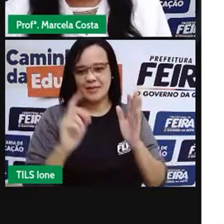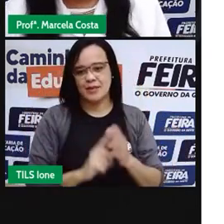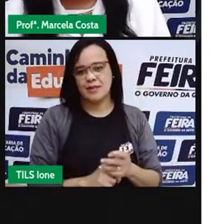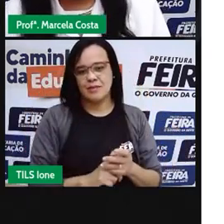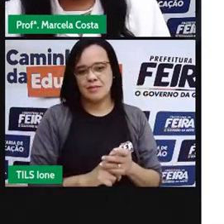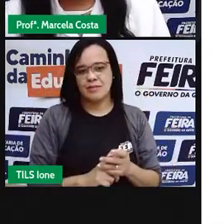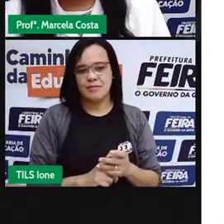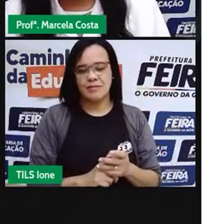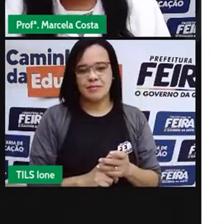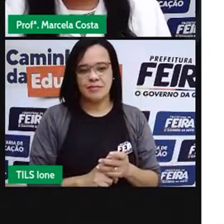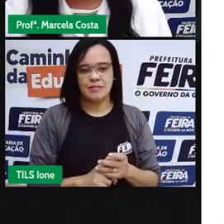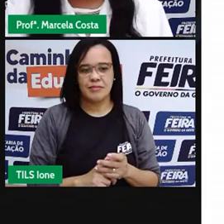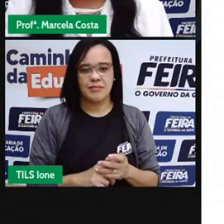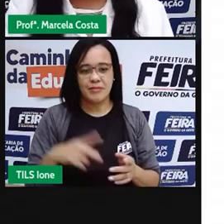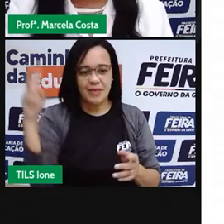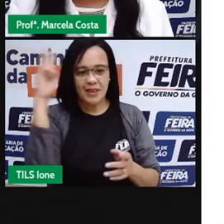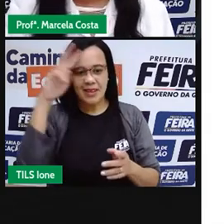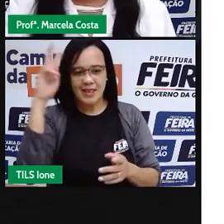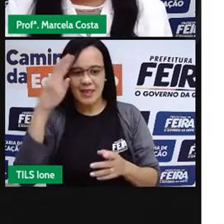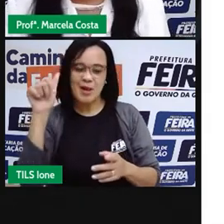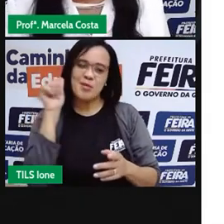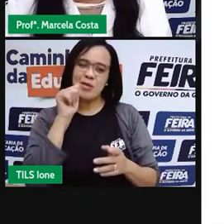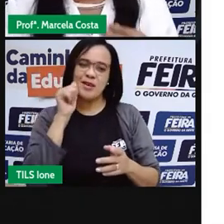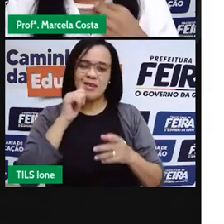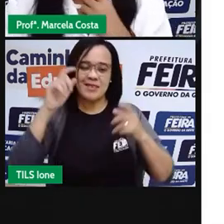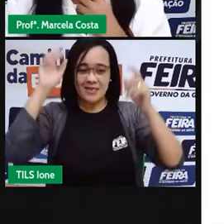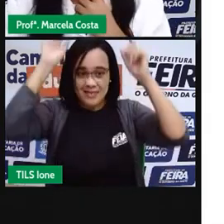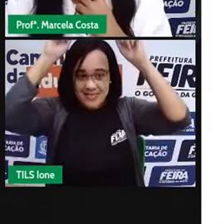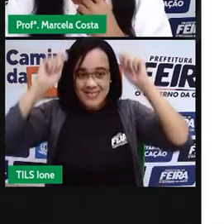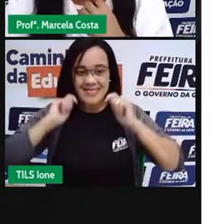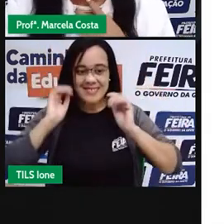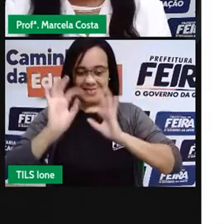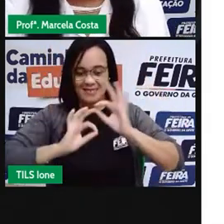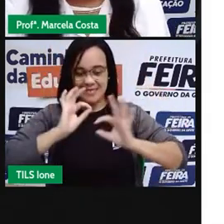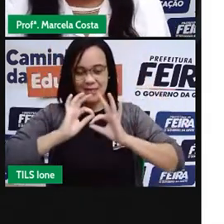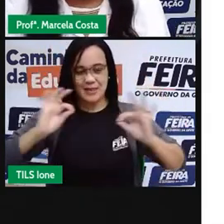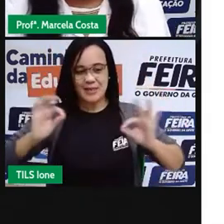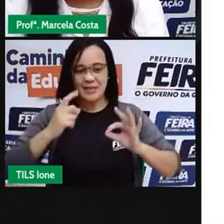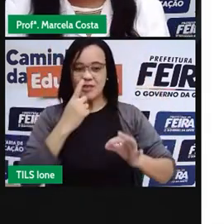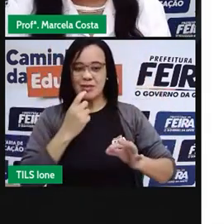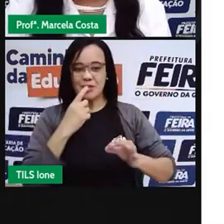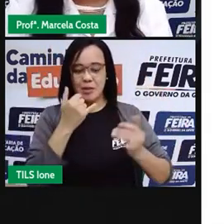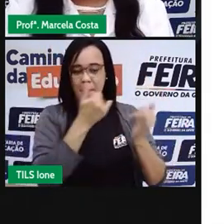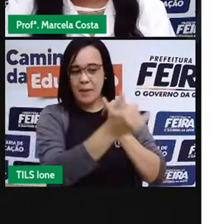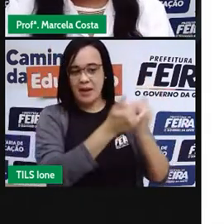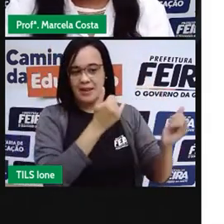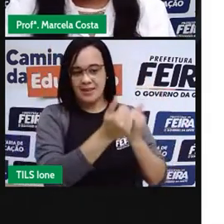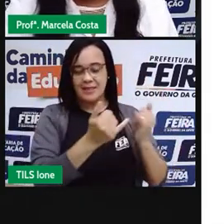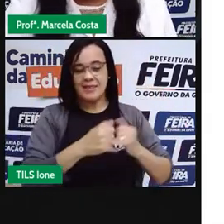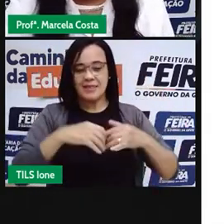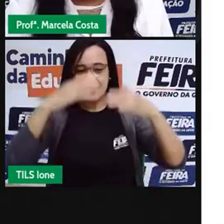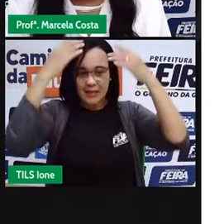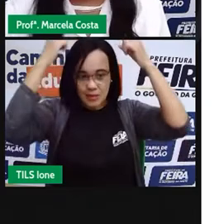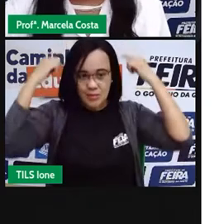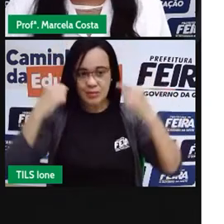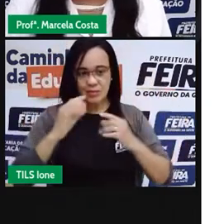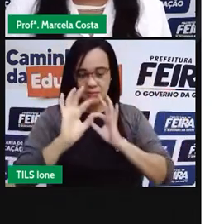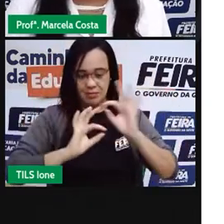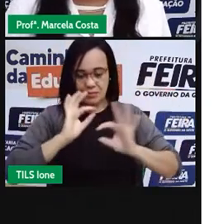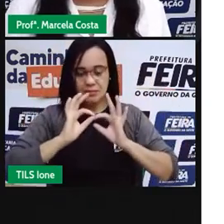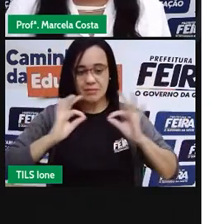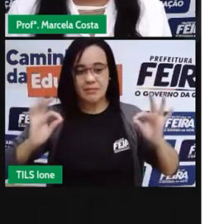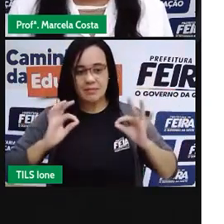vermelho. Por isso que o chapéu vermelho disse que ele se parece com ela, por causa dessa